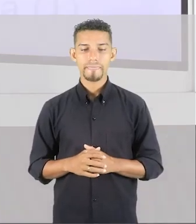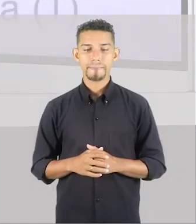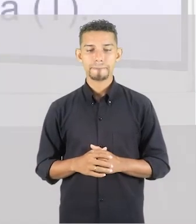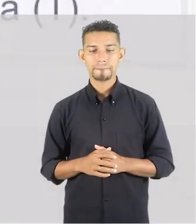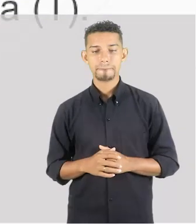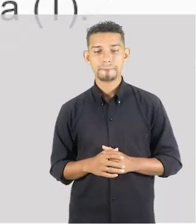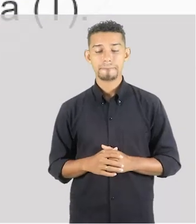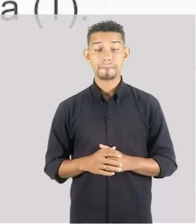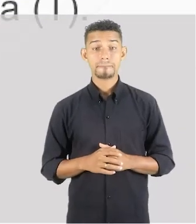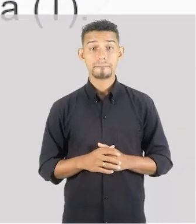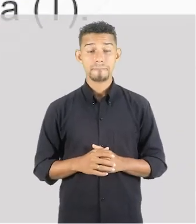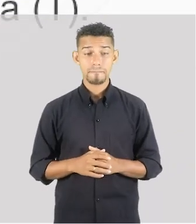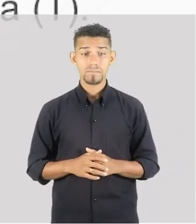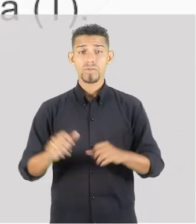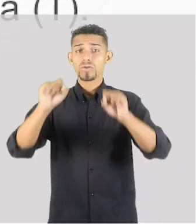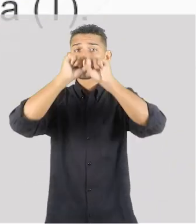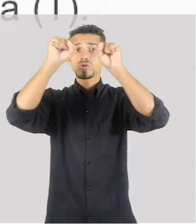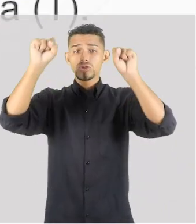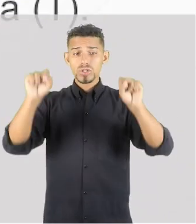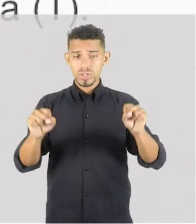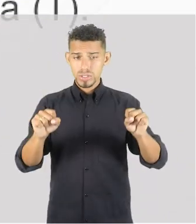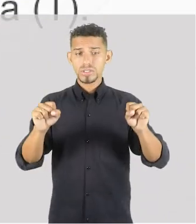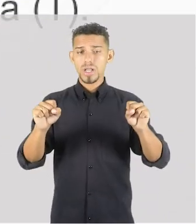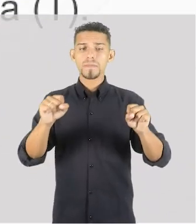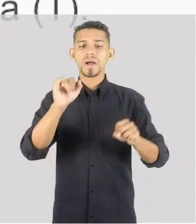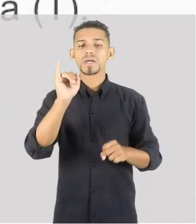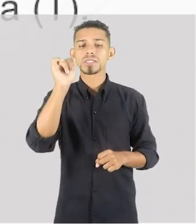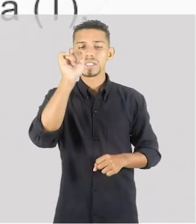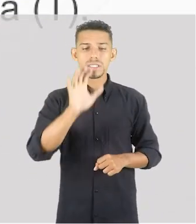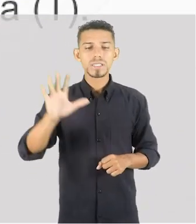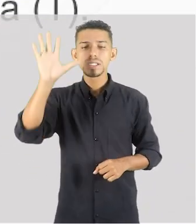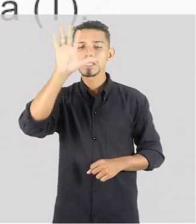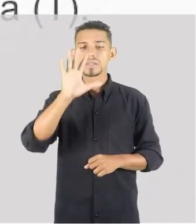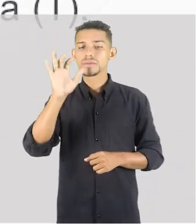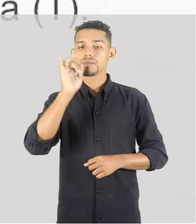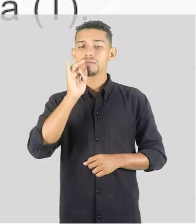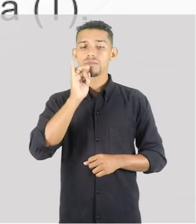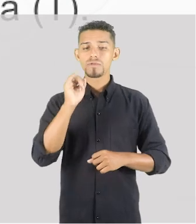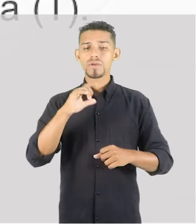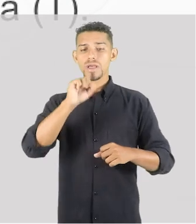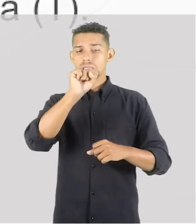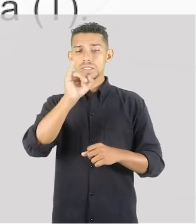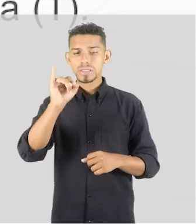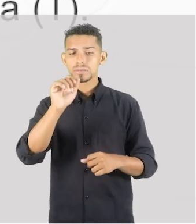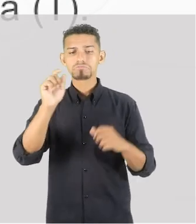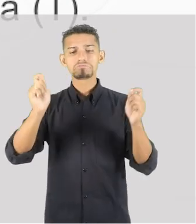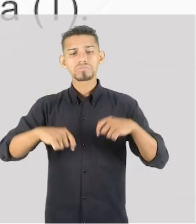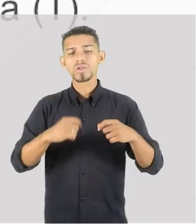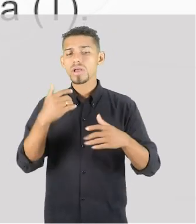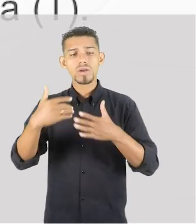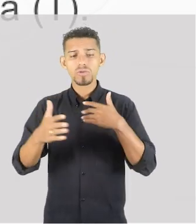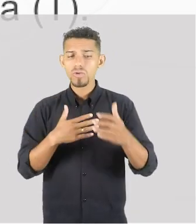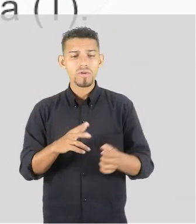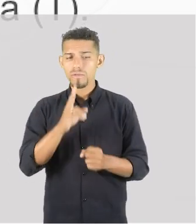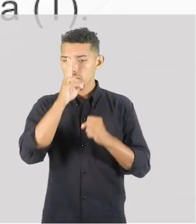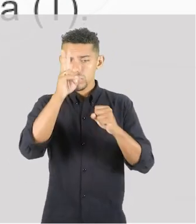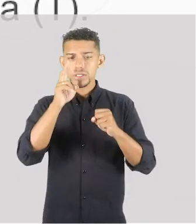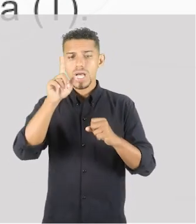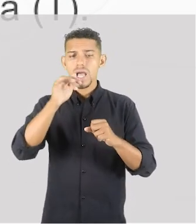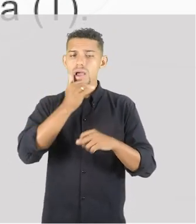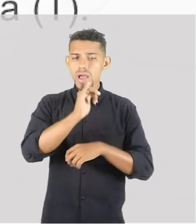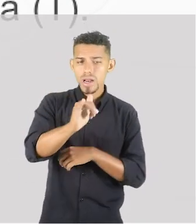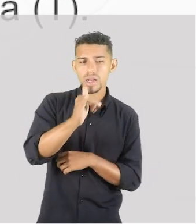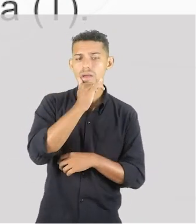Ok, ó. No sistema internacional, a unidade de medida de força magnética é força, gente. Não importa qual é o tipo de força. É força elétrica, é